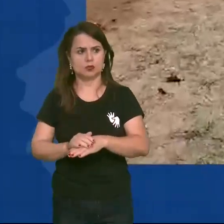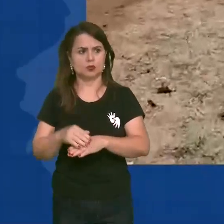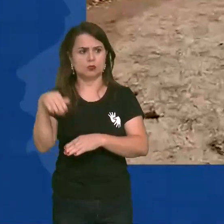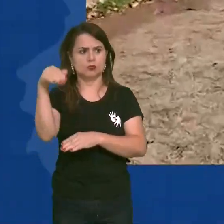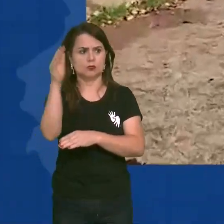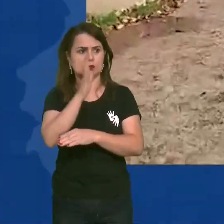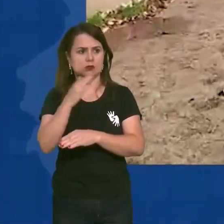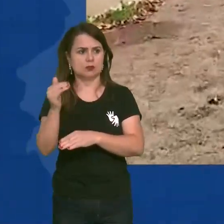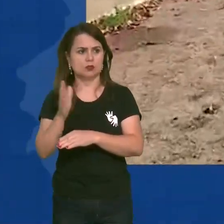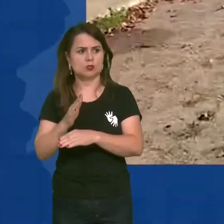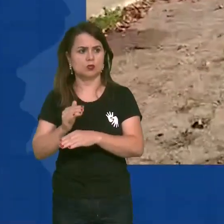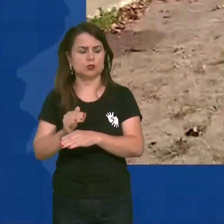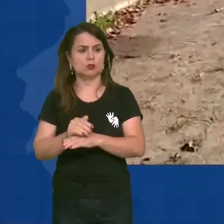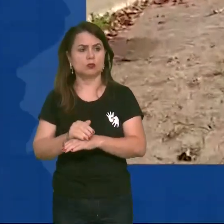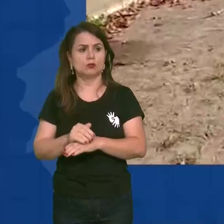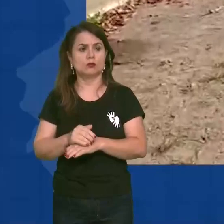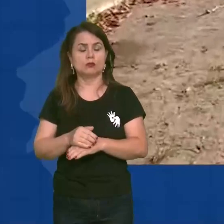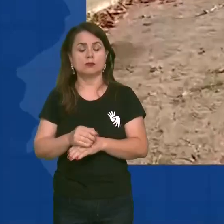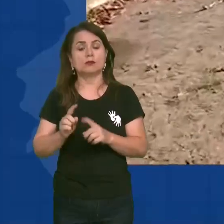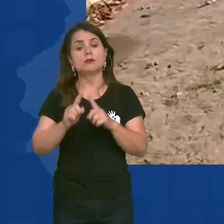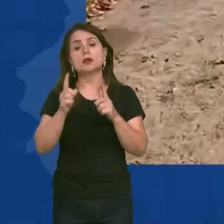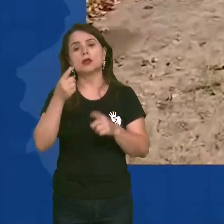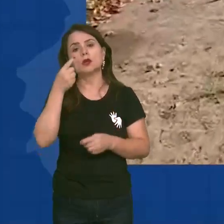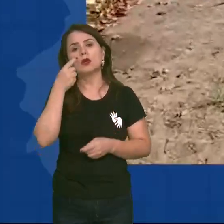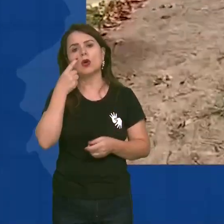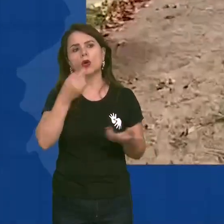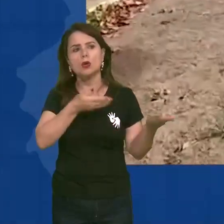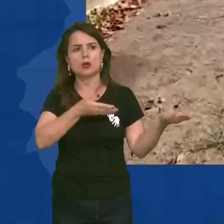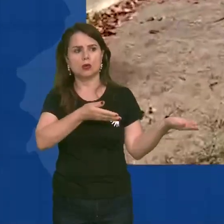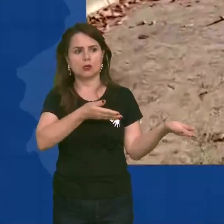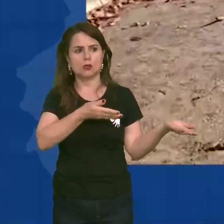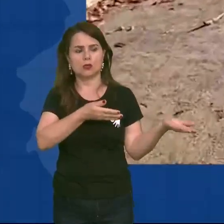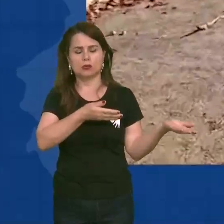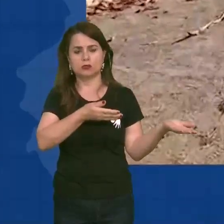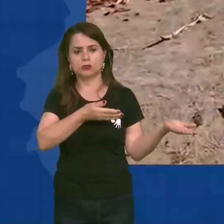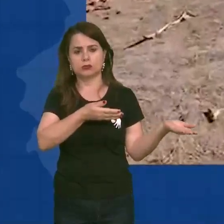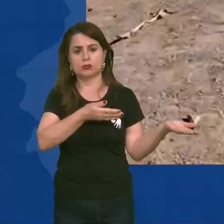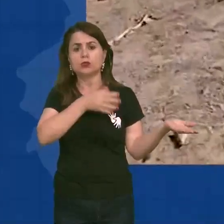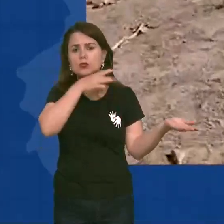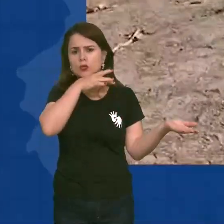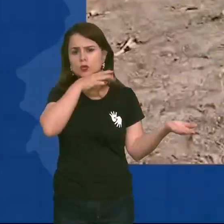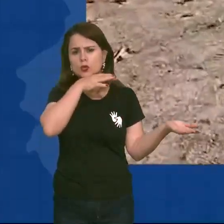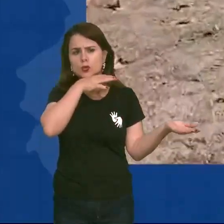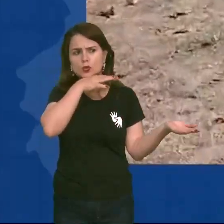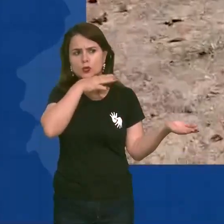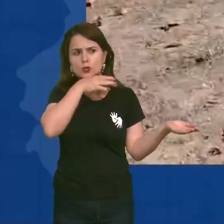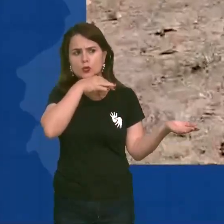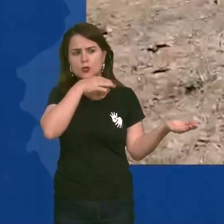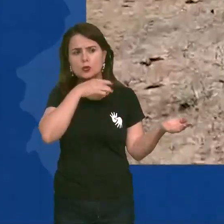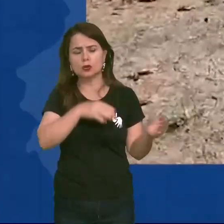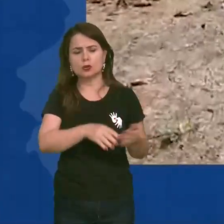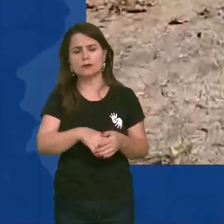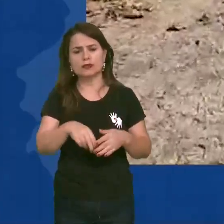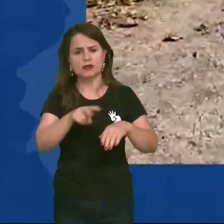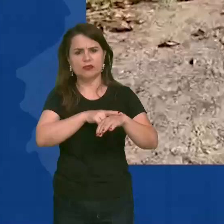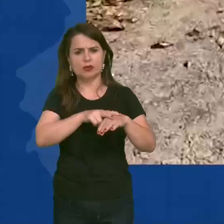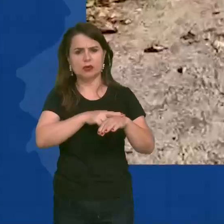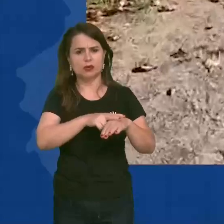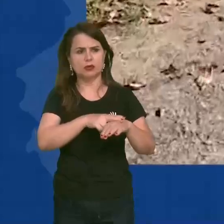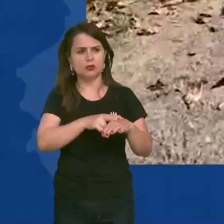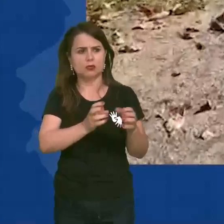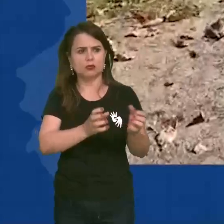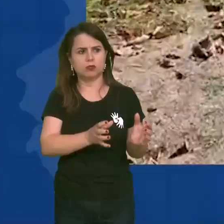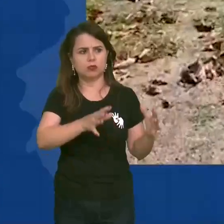Estamos vendo nas imagens aí está obsoleta destruída com o mato invadindo a pista fiação elétrica exposta O que pode causar